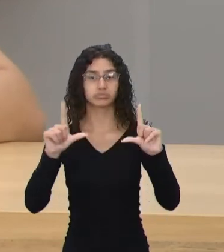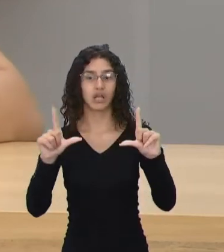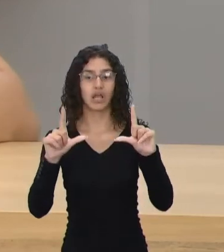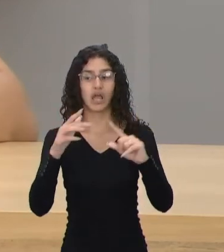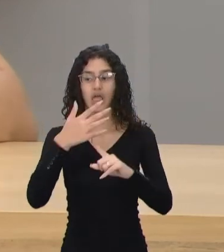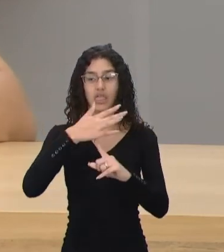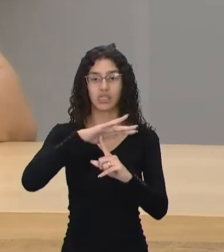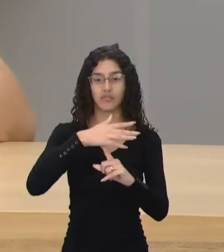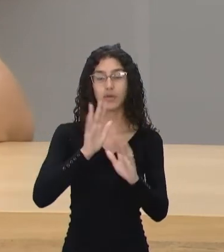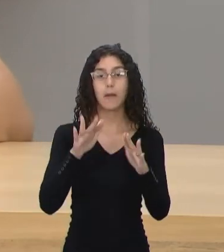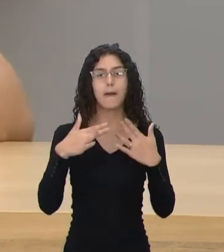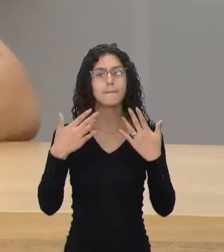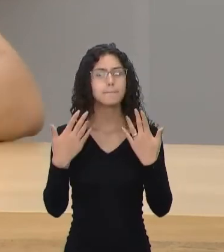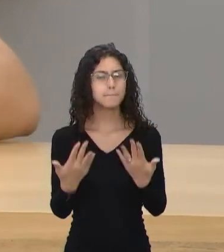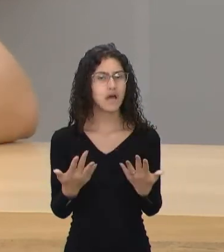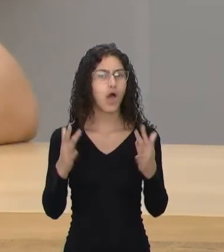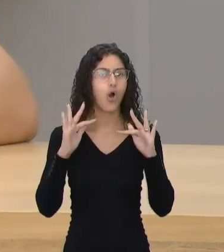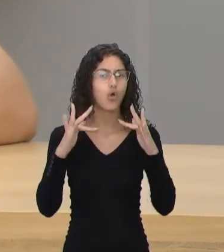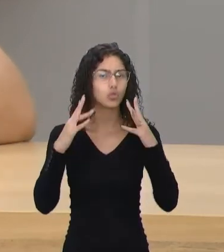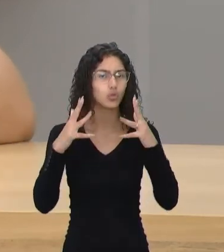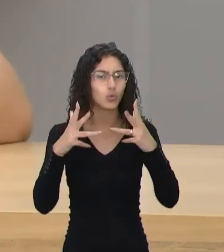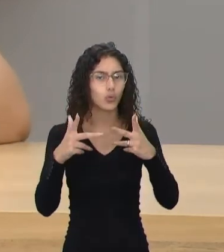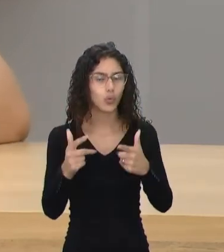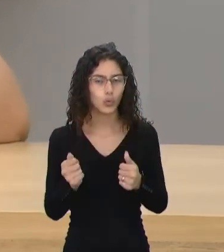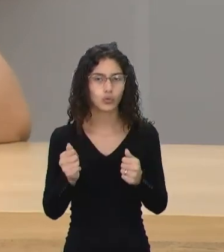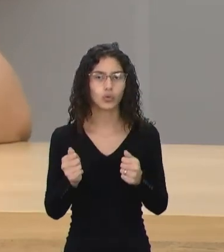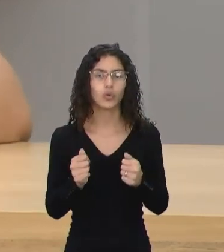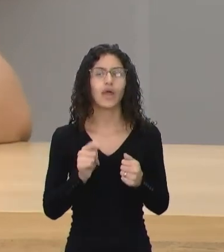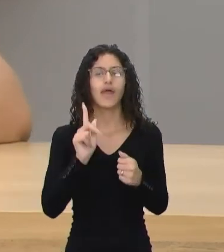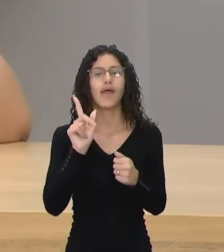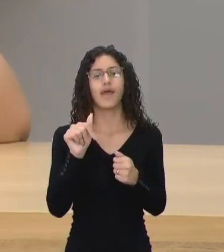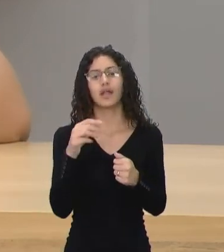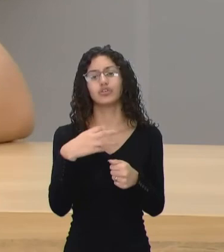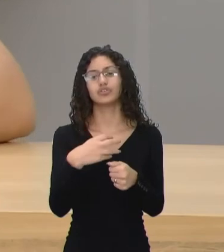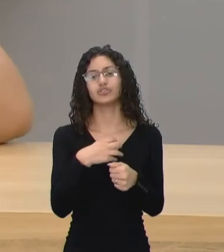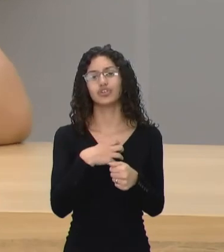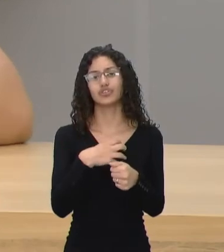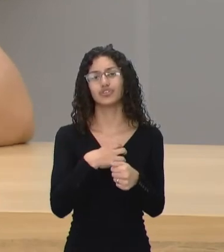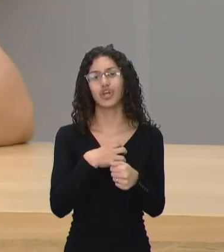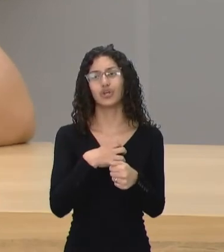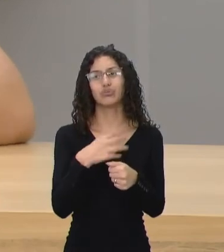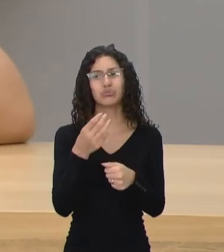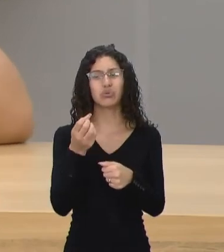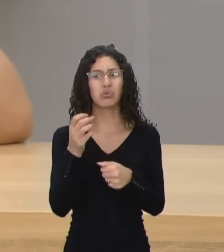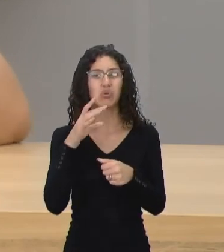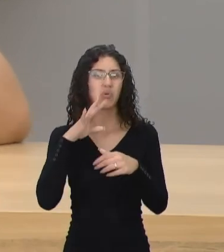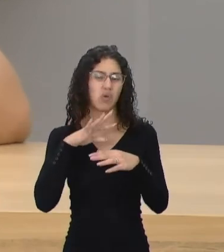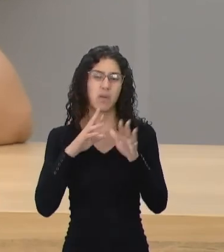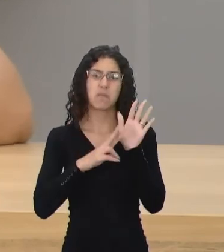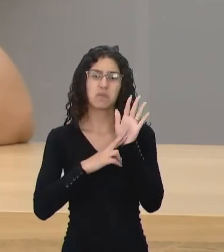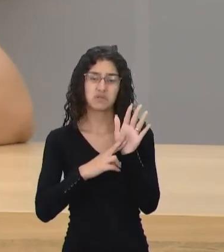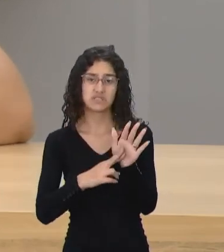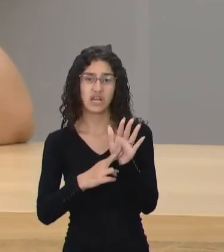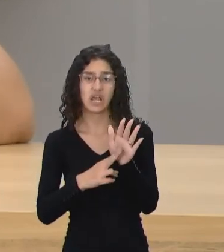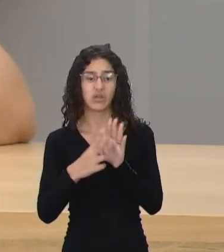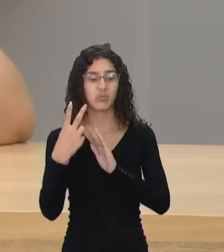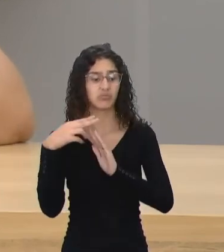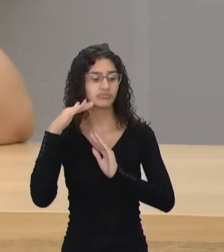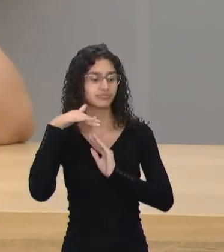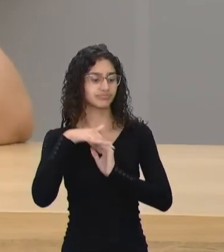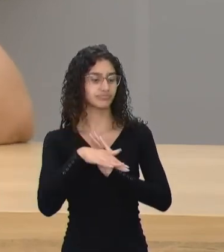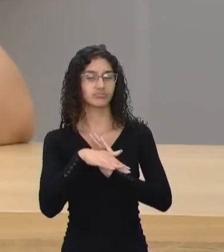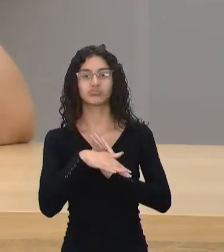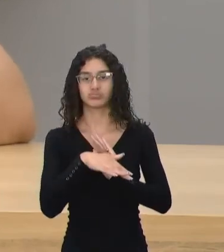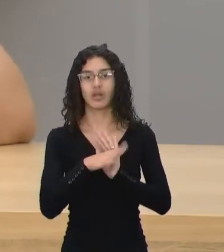feira. Só que tudo isso era de maneira depreciativa, era para mostrar que eles eram